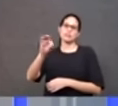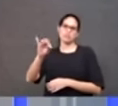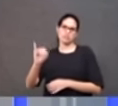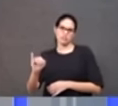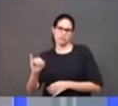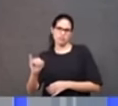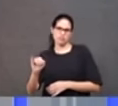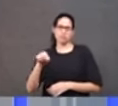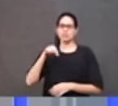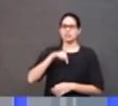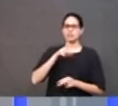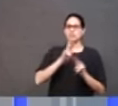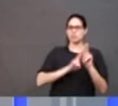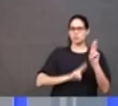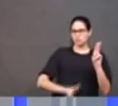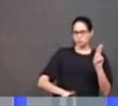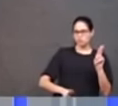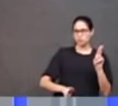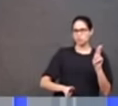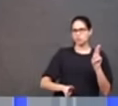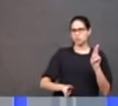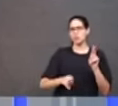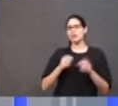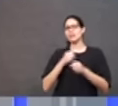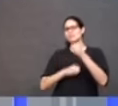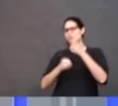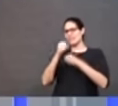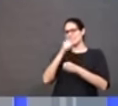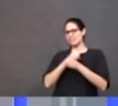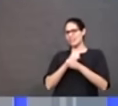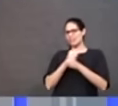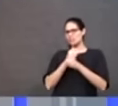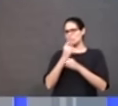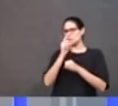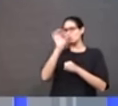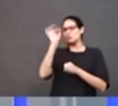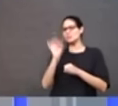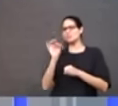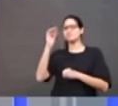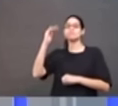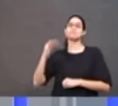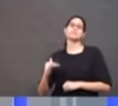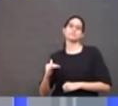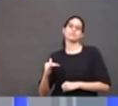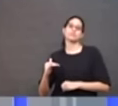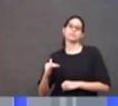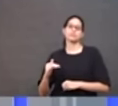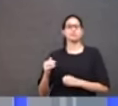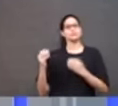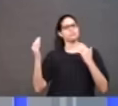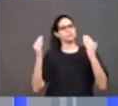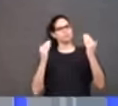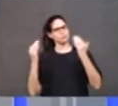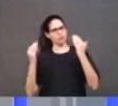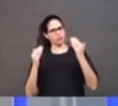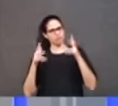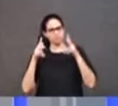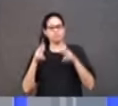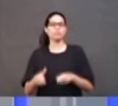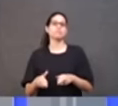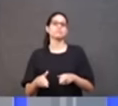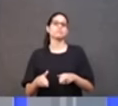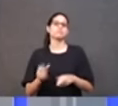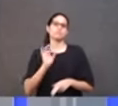algo em torno de, o ano passado, menos de 1%, para ser comparativamente, né, em função de todos esses cortes. Mas,